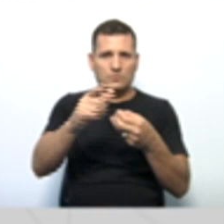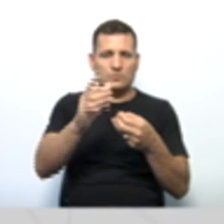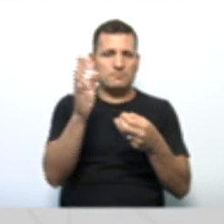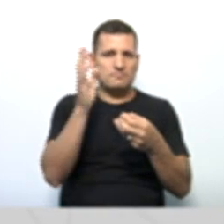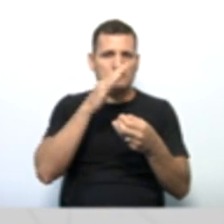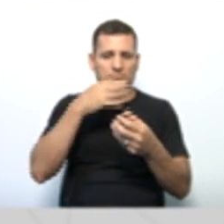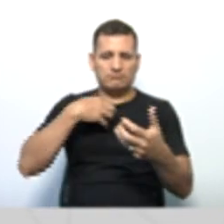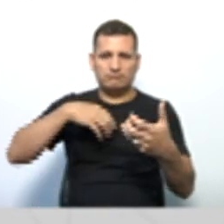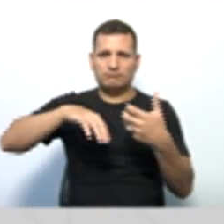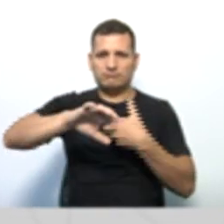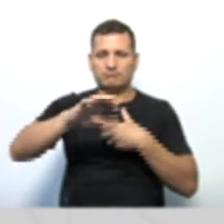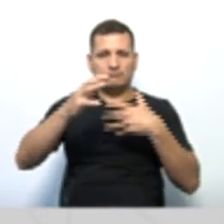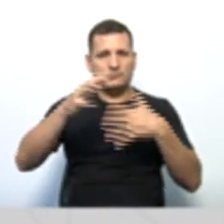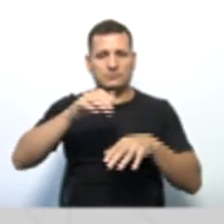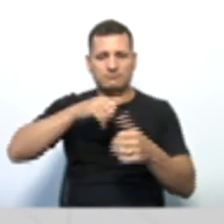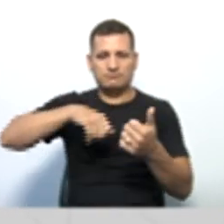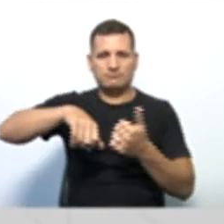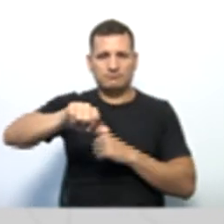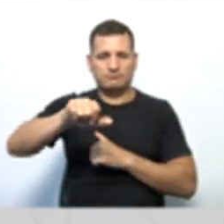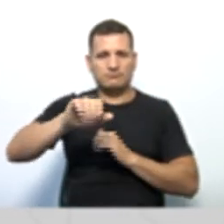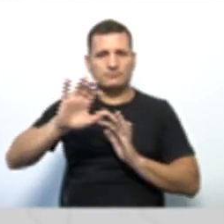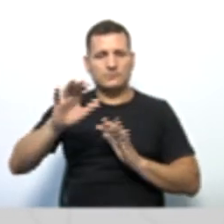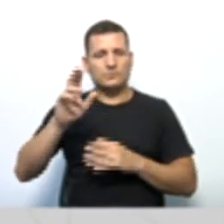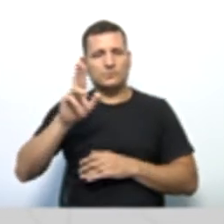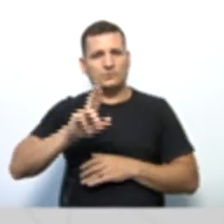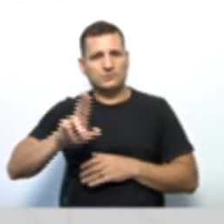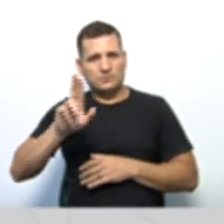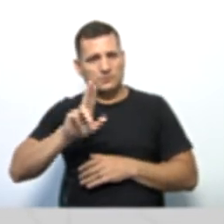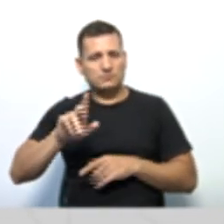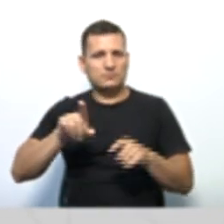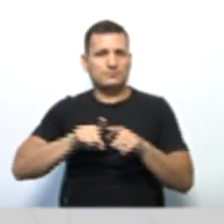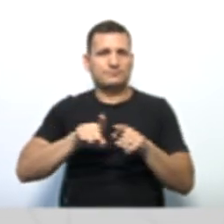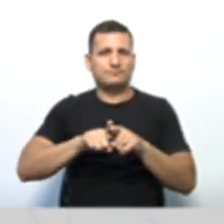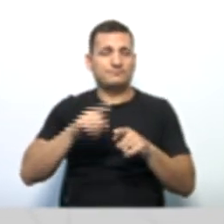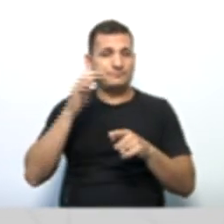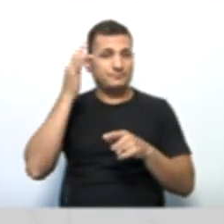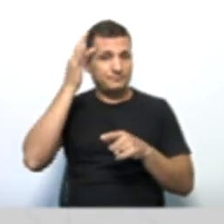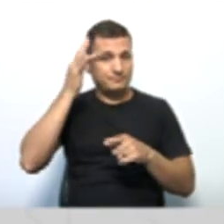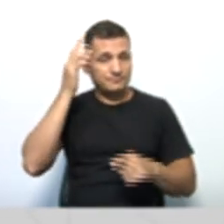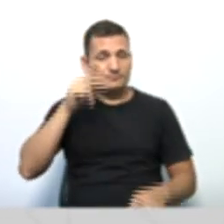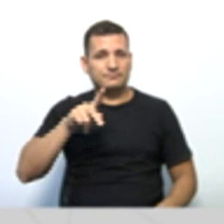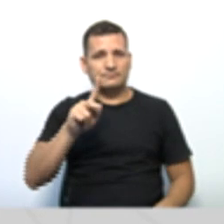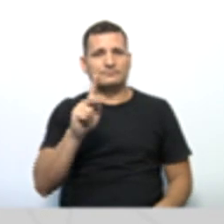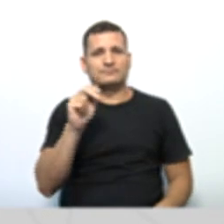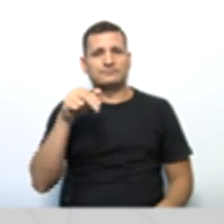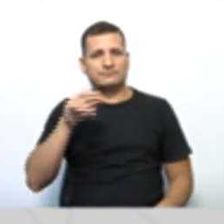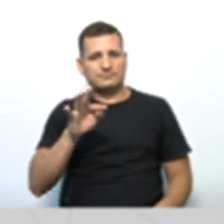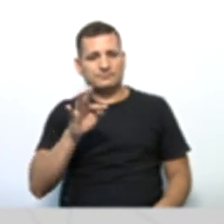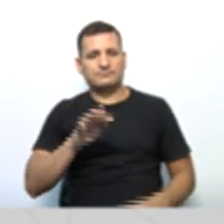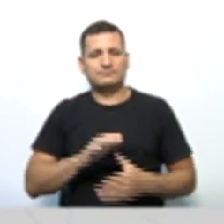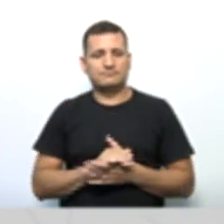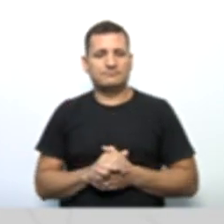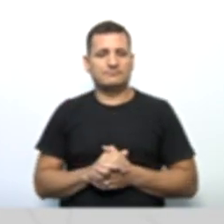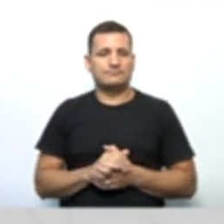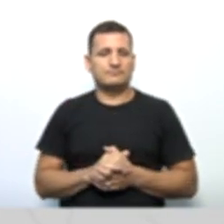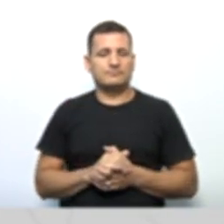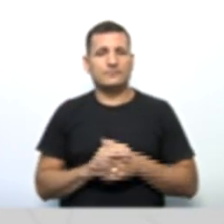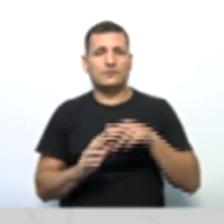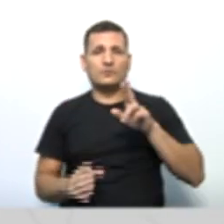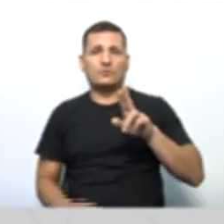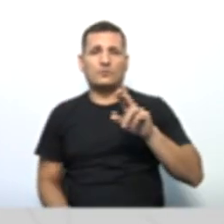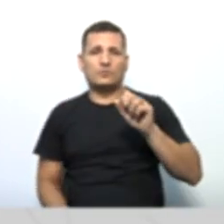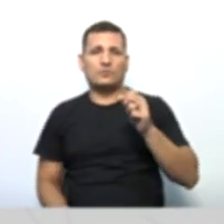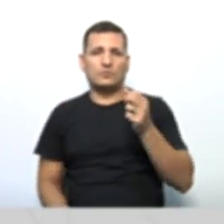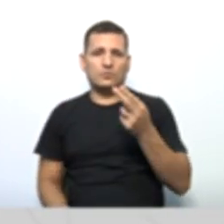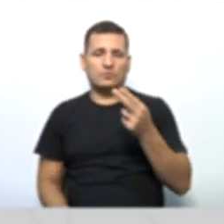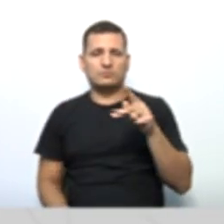daqui se aplicava tanto ao utilitarismo quanto à filosofia de Kant. Então, se você marcou o U aqui também, pode ser